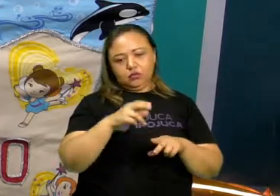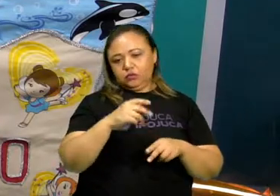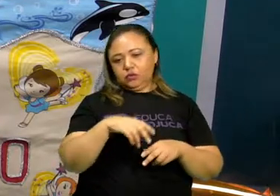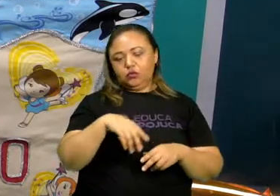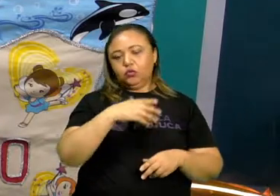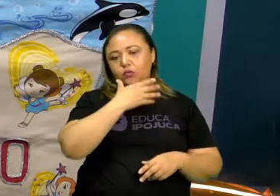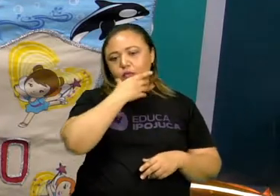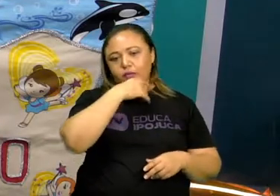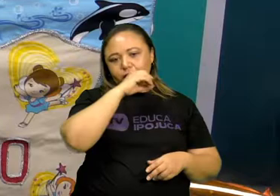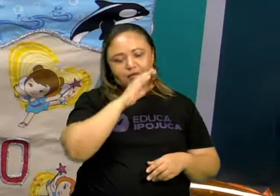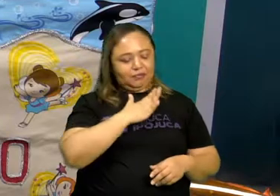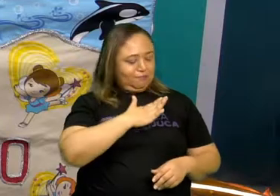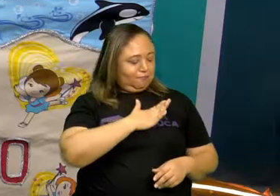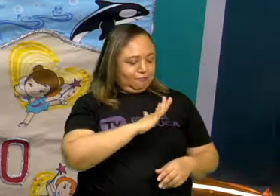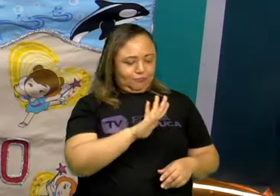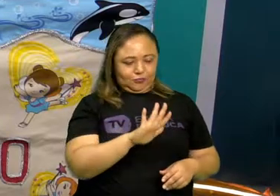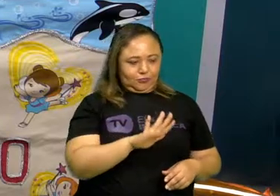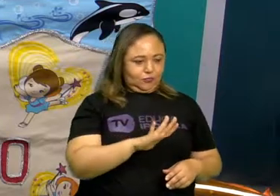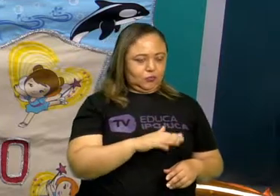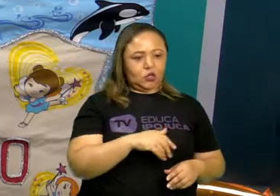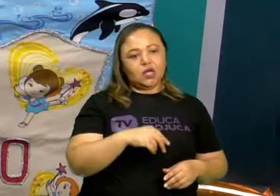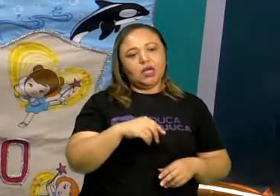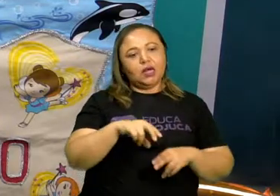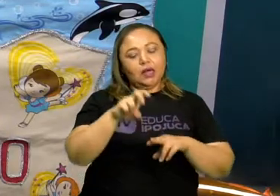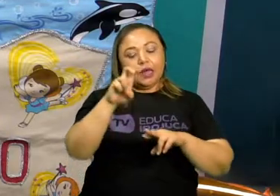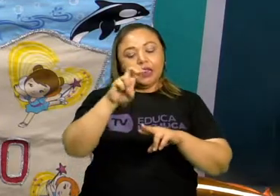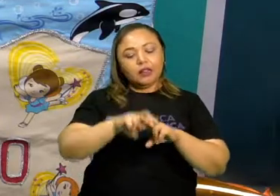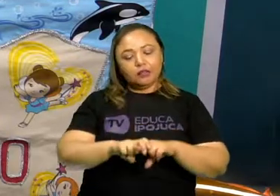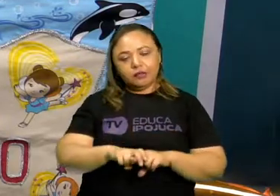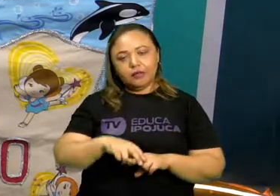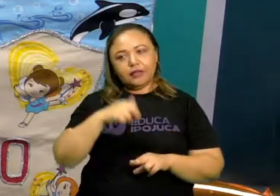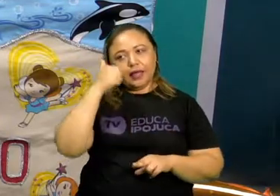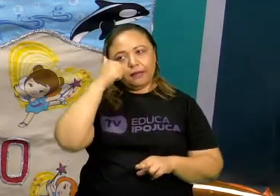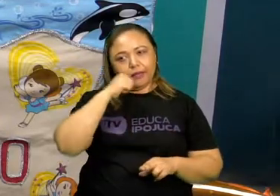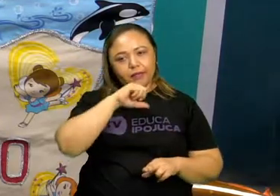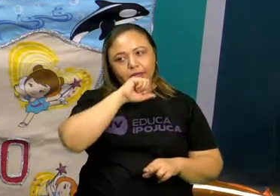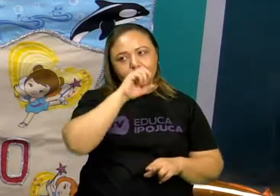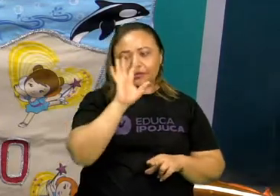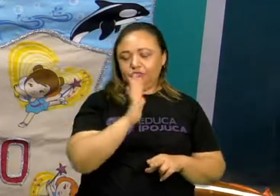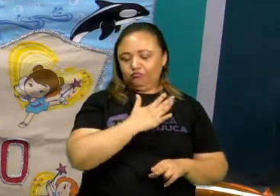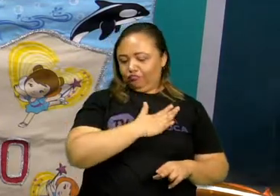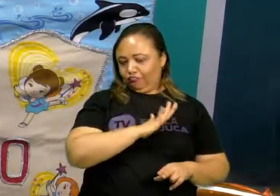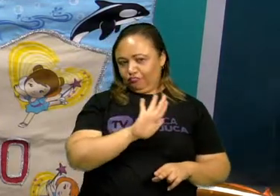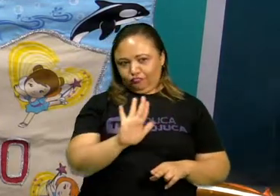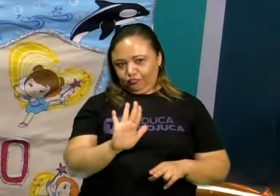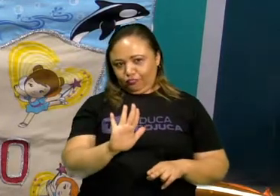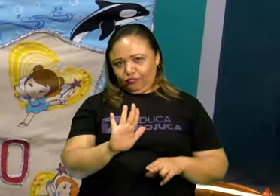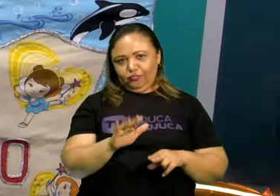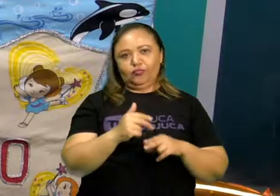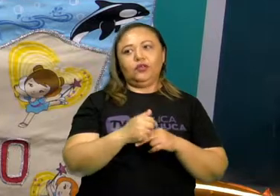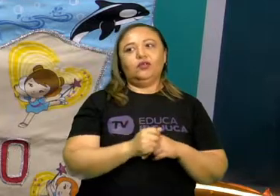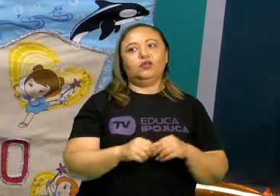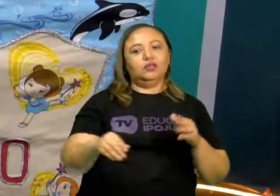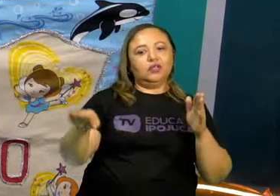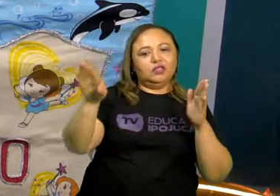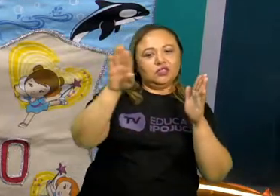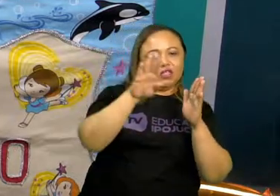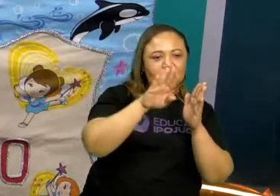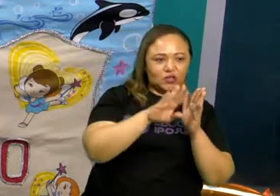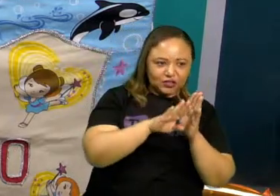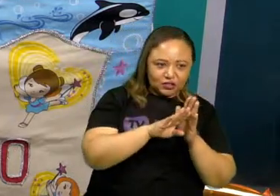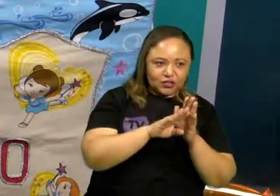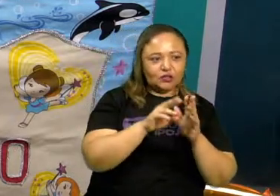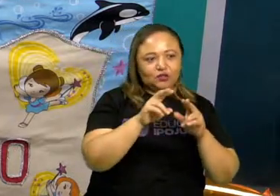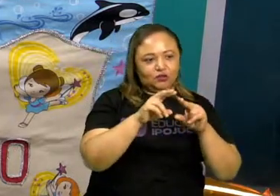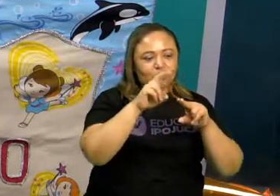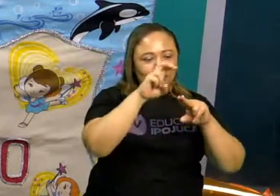urso, não gostou. Sentou na cadeira da mamãe urso, também não gostou. Quando ela